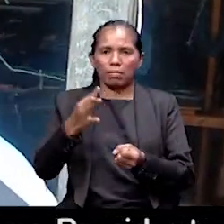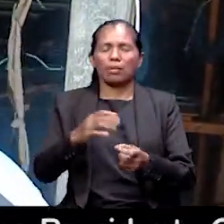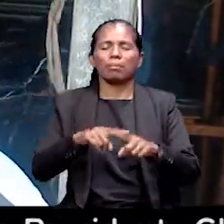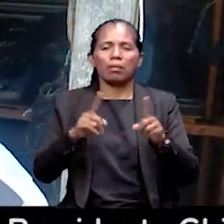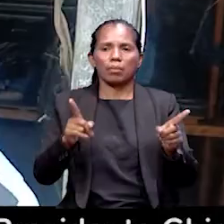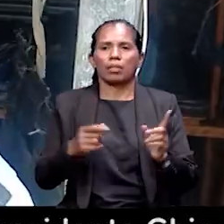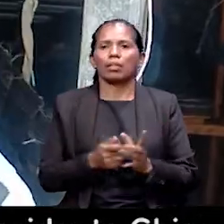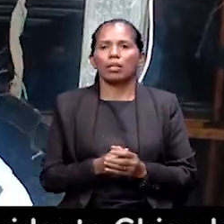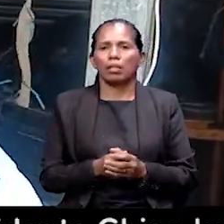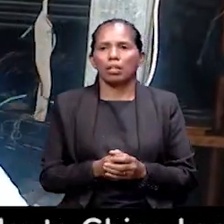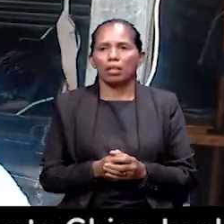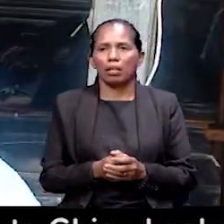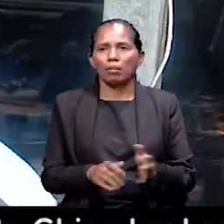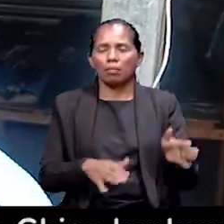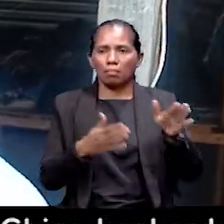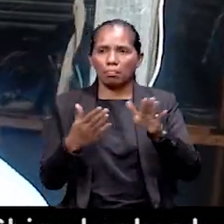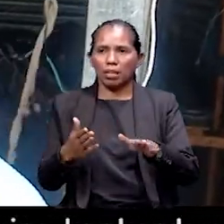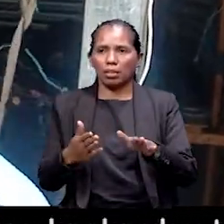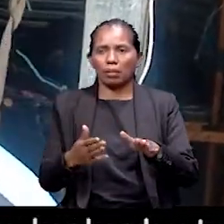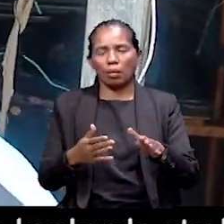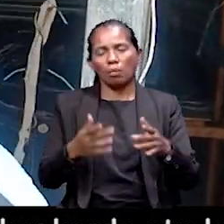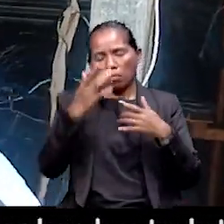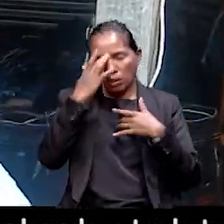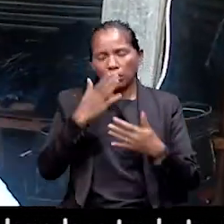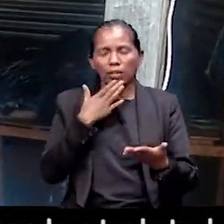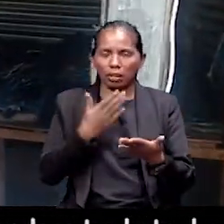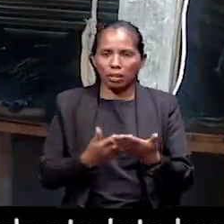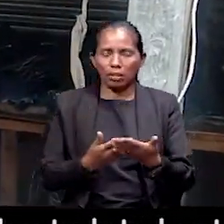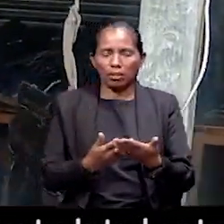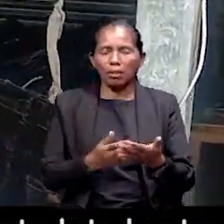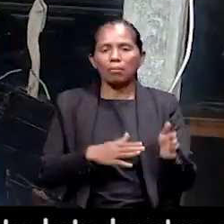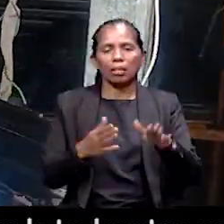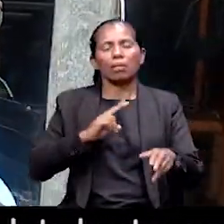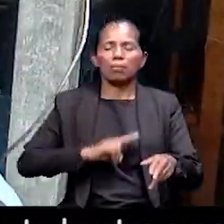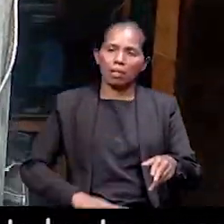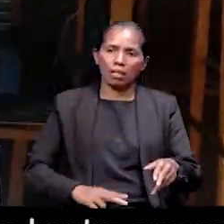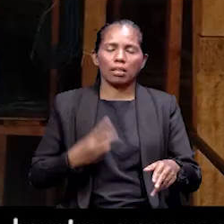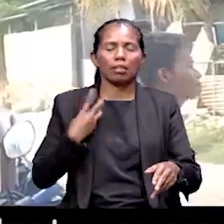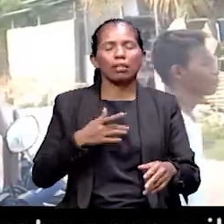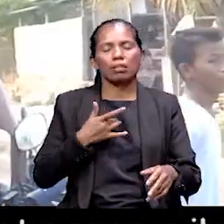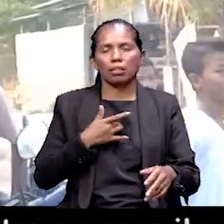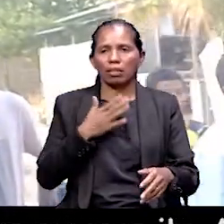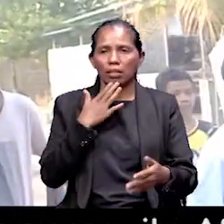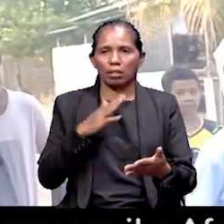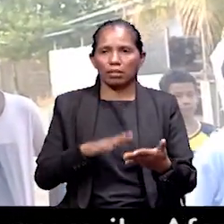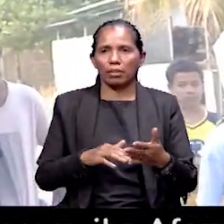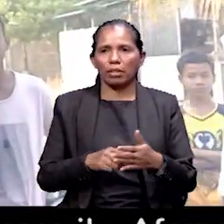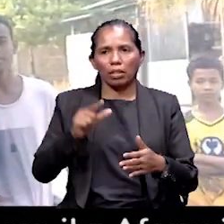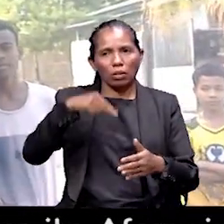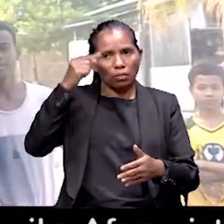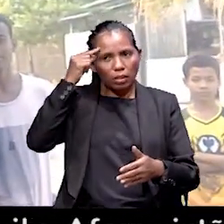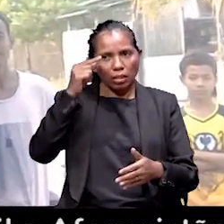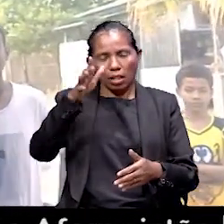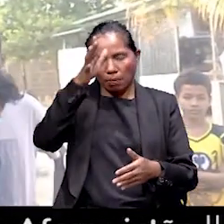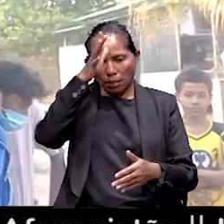Kita mati maka mau rasnya si dia. Mati maka sama lah aneh kita. Ne kita sinti bala dia. Gobernur ni aneh san ina